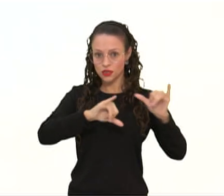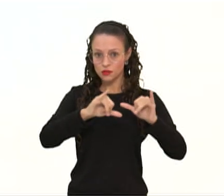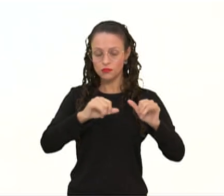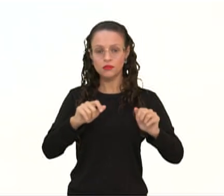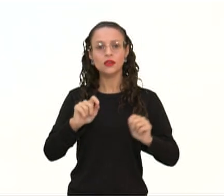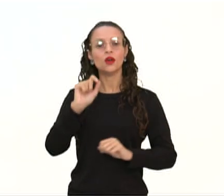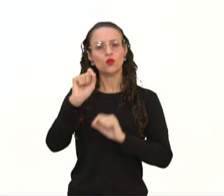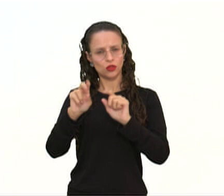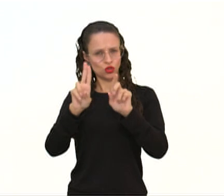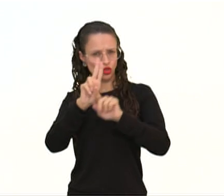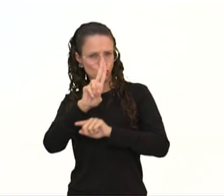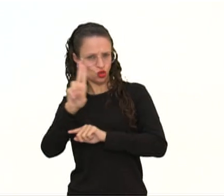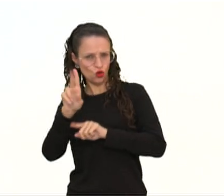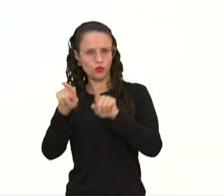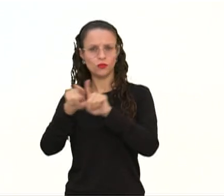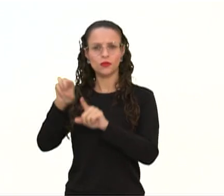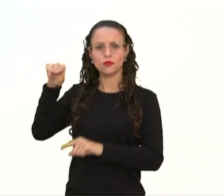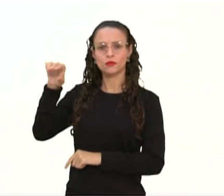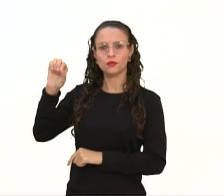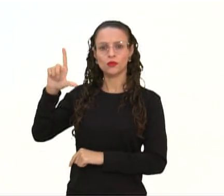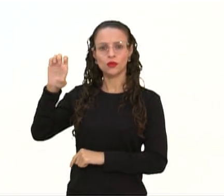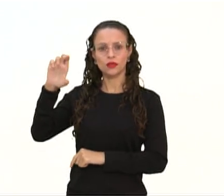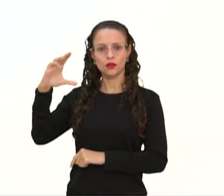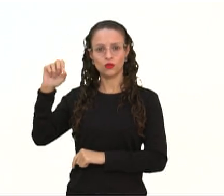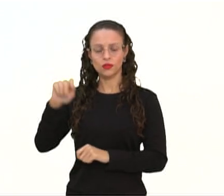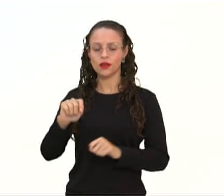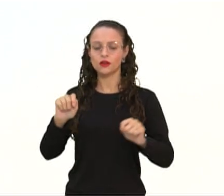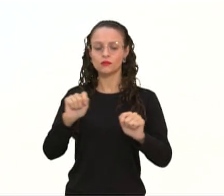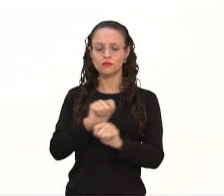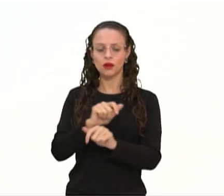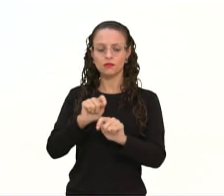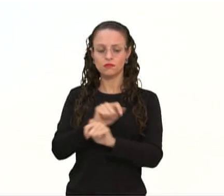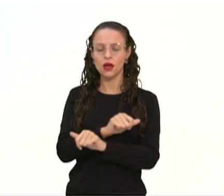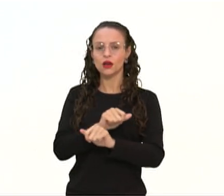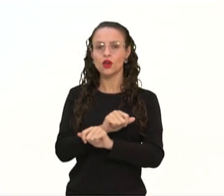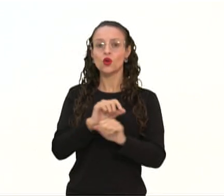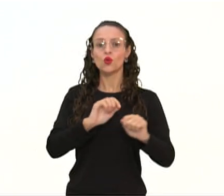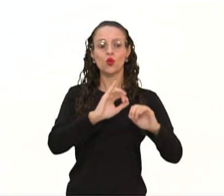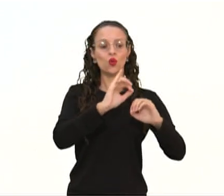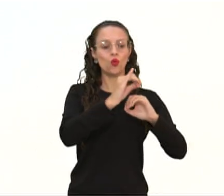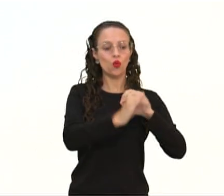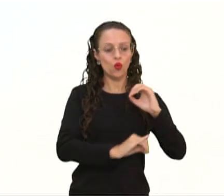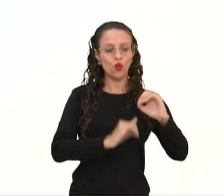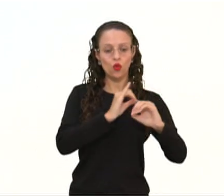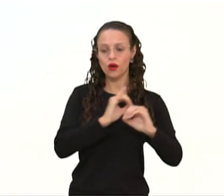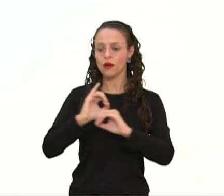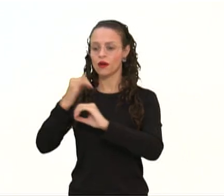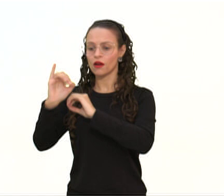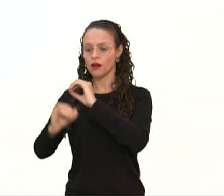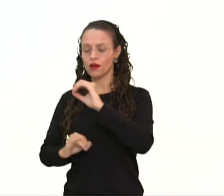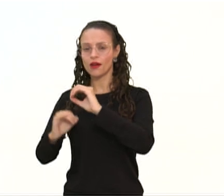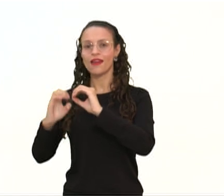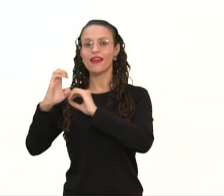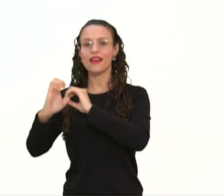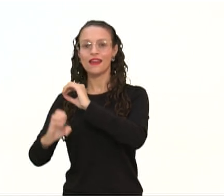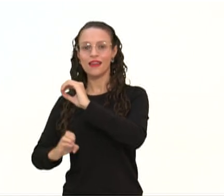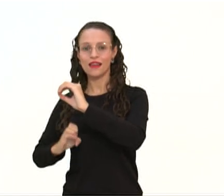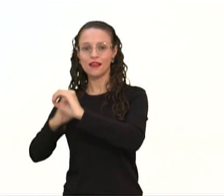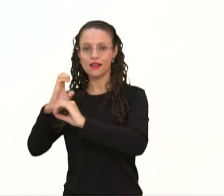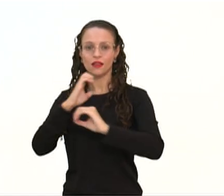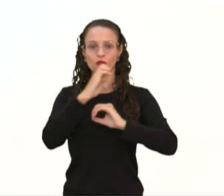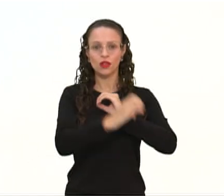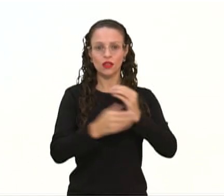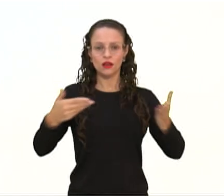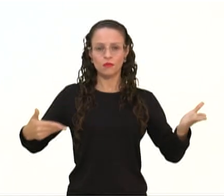de molecular, onde ocorre o compartilhamento de um ou mais pares de elétrons entre os átomos, a fim de que